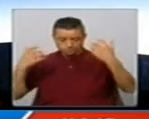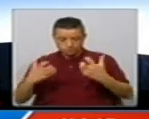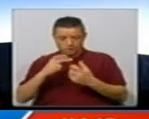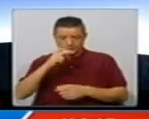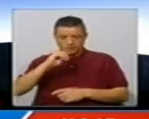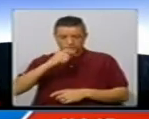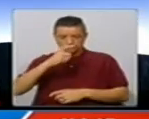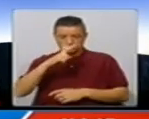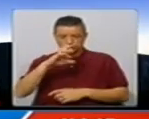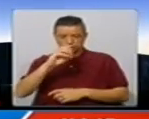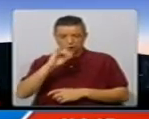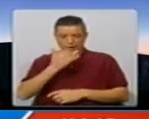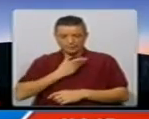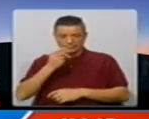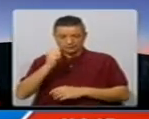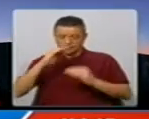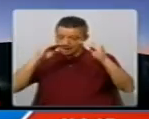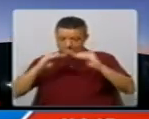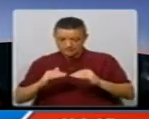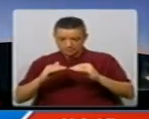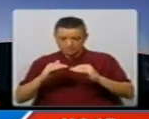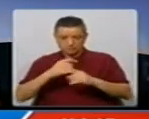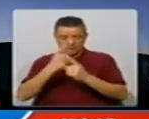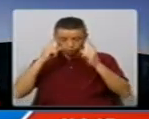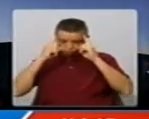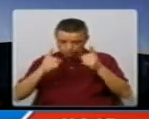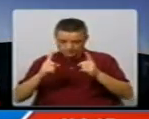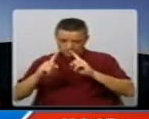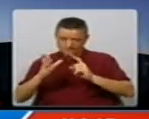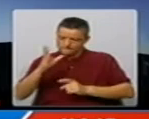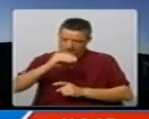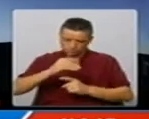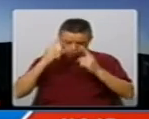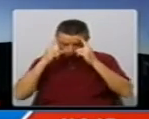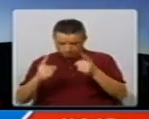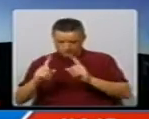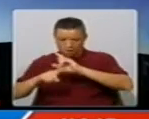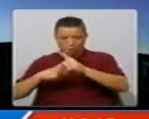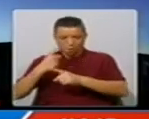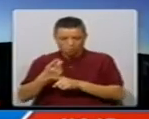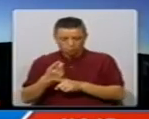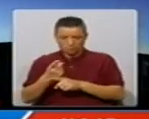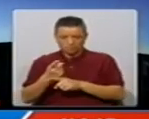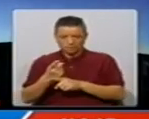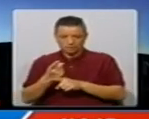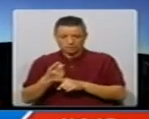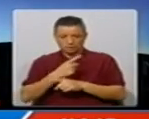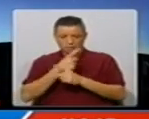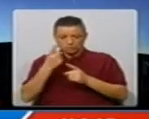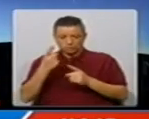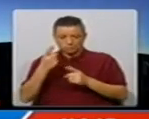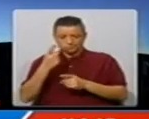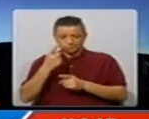luz à volta de estrelas velhas é uma grande surpresa. Mas há mais surpresas. Outra surpresa é que, precisamente porque foi